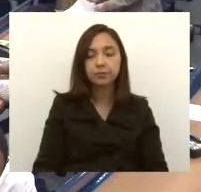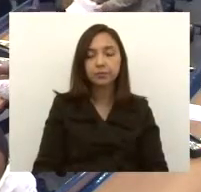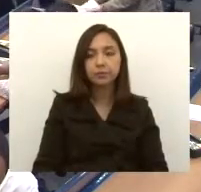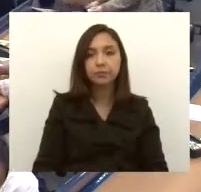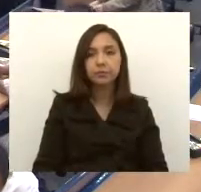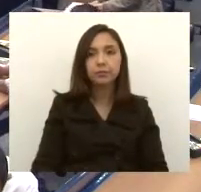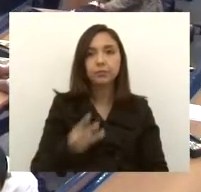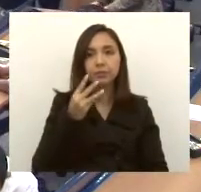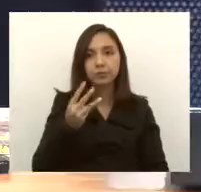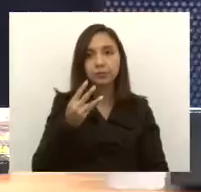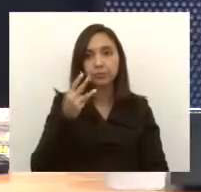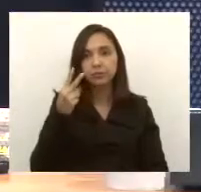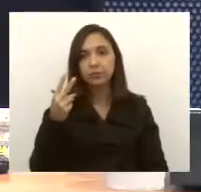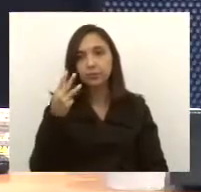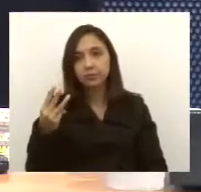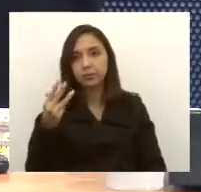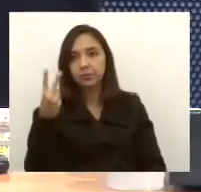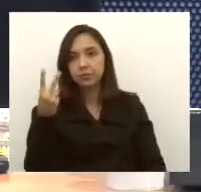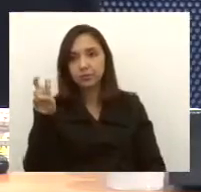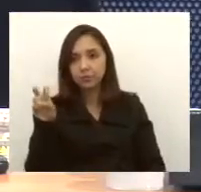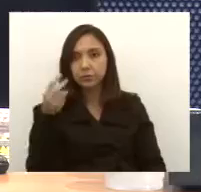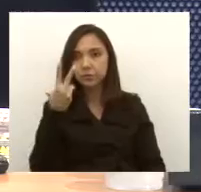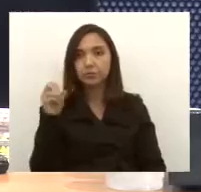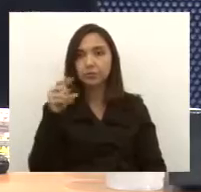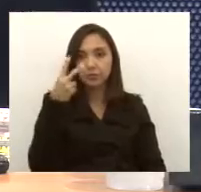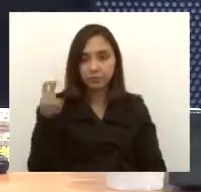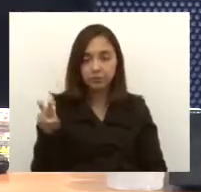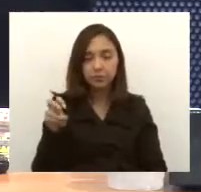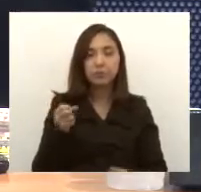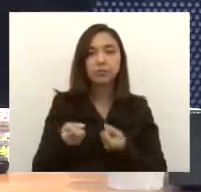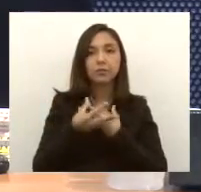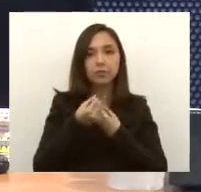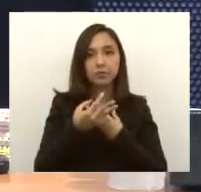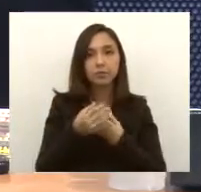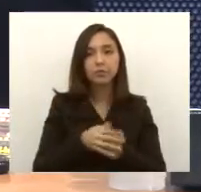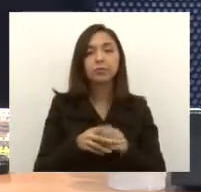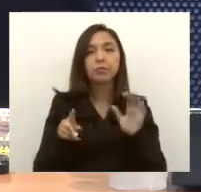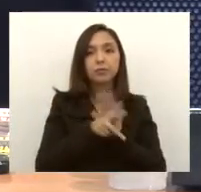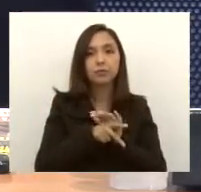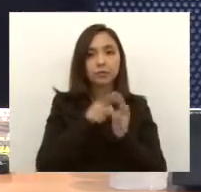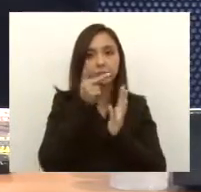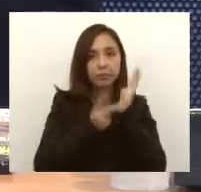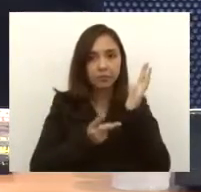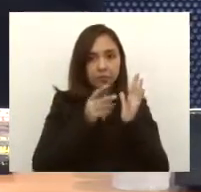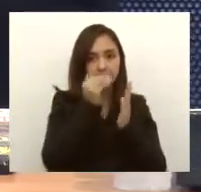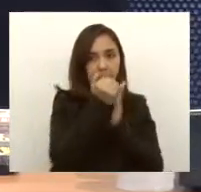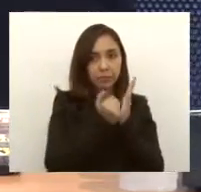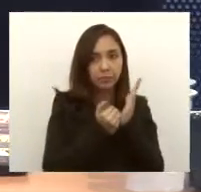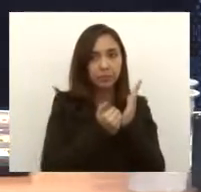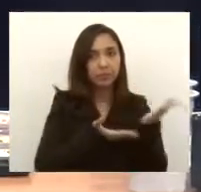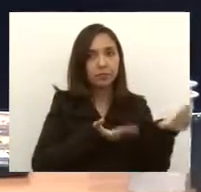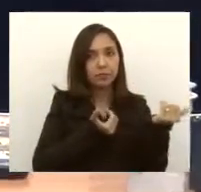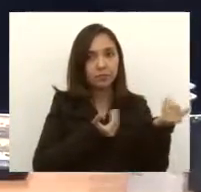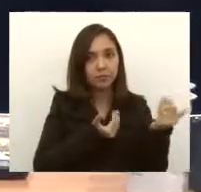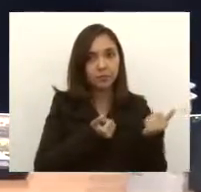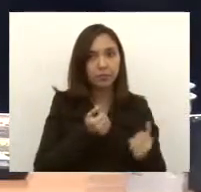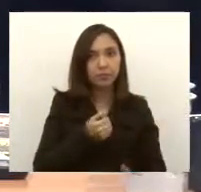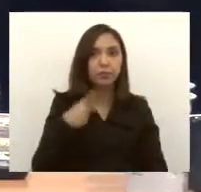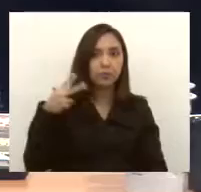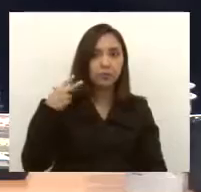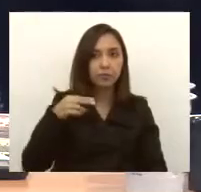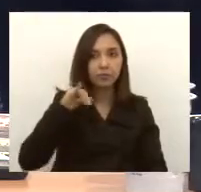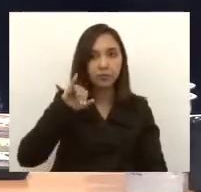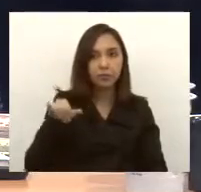votação do requerimento 3.325 de 2015. Informações referentes ao programa de oportunidade ao jovem, POJ, autor